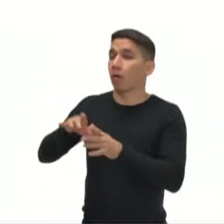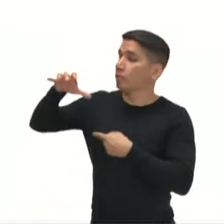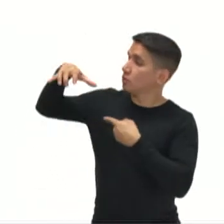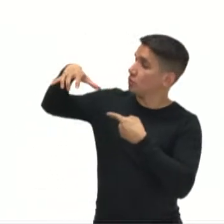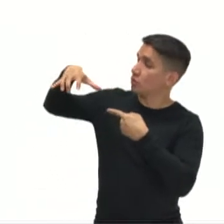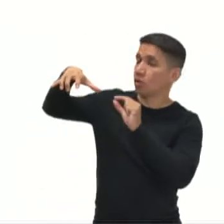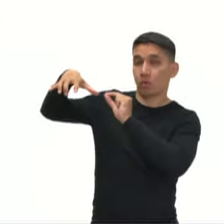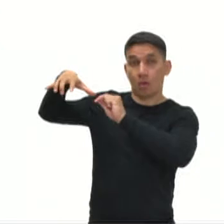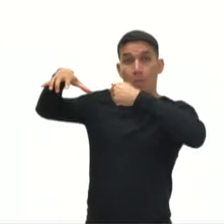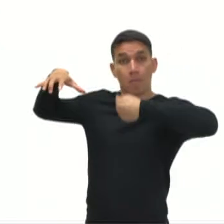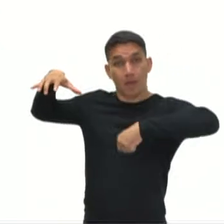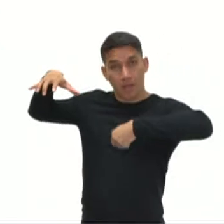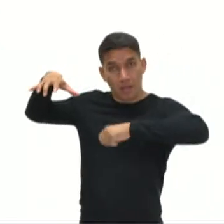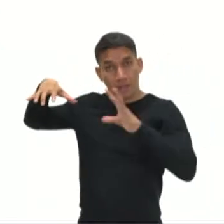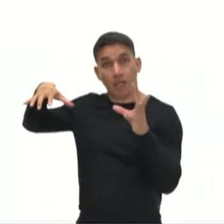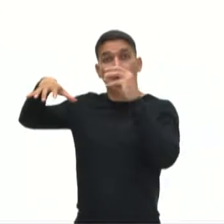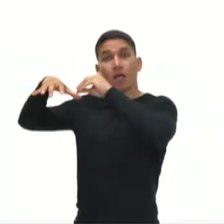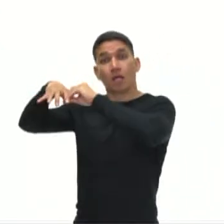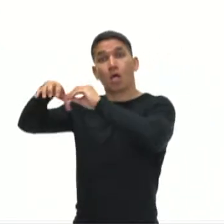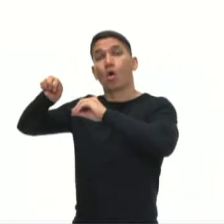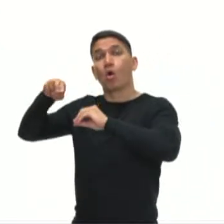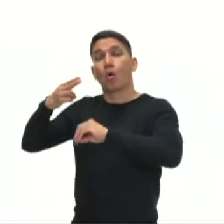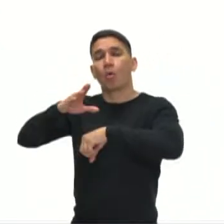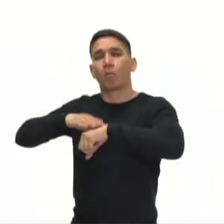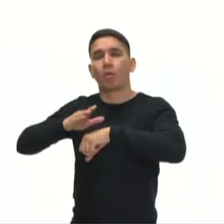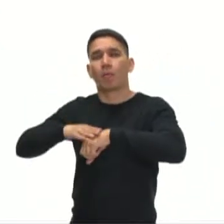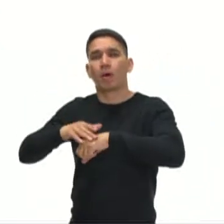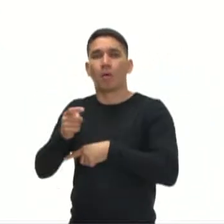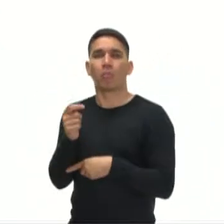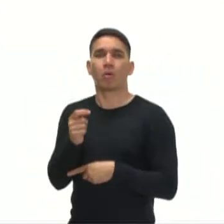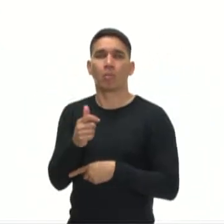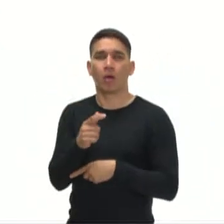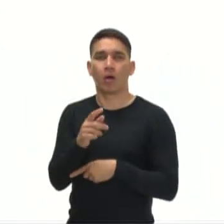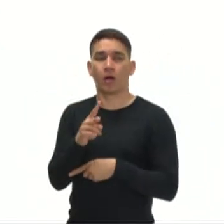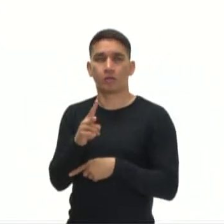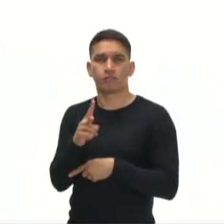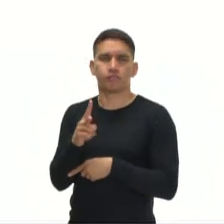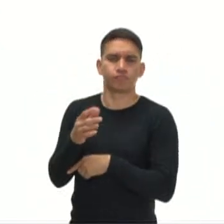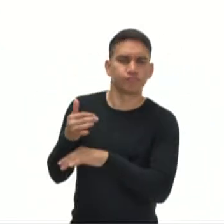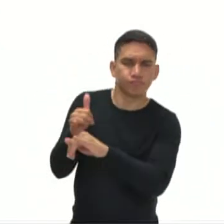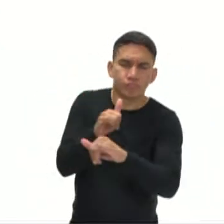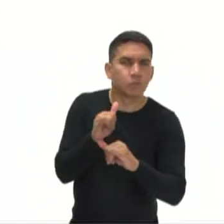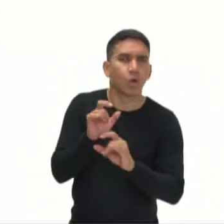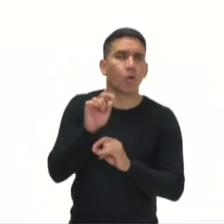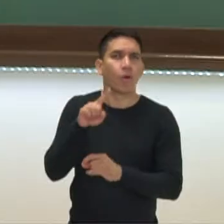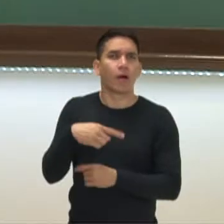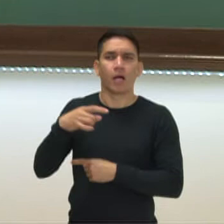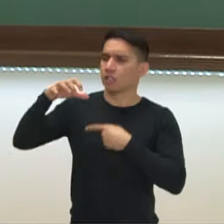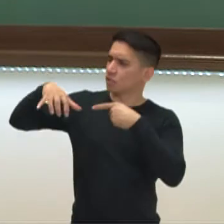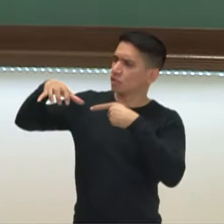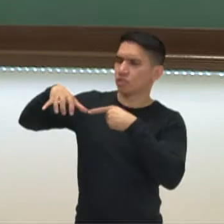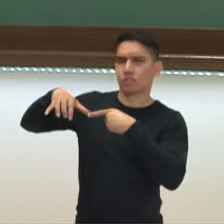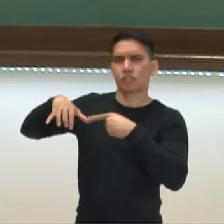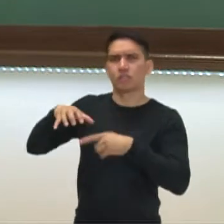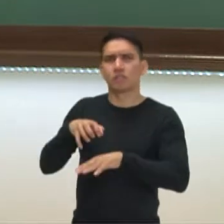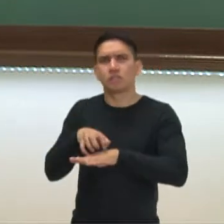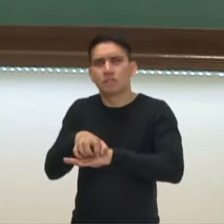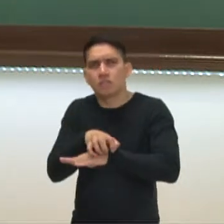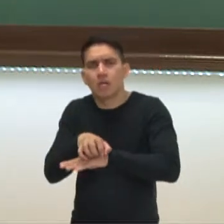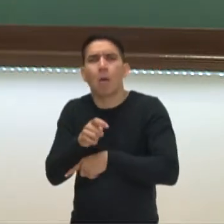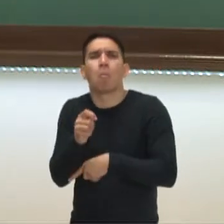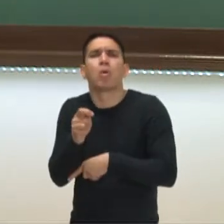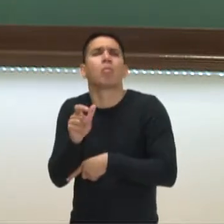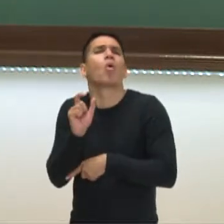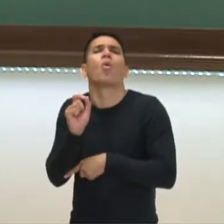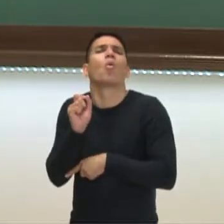deve possuir ou receber em menor intensidade então, um resistor de chuveiro tem que ter baixa intensidade